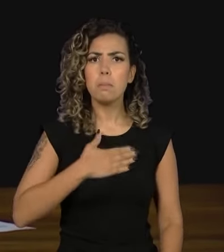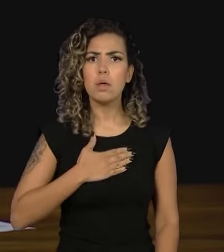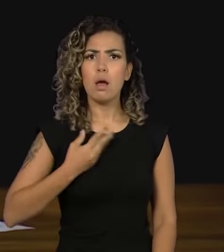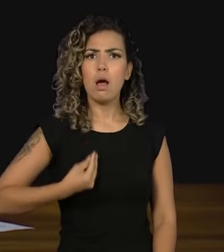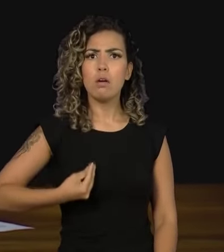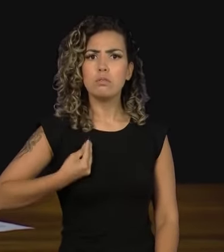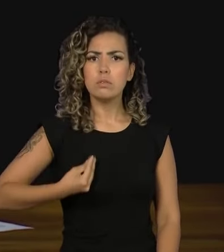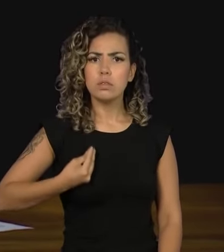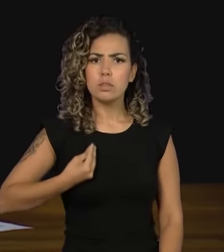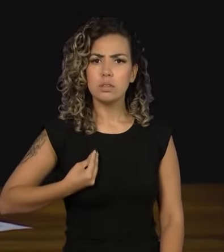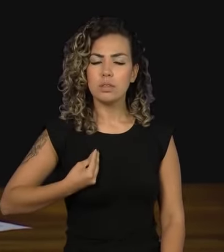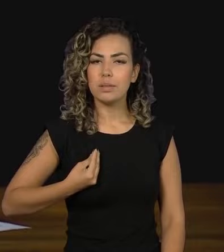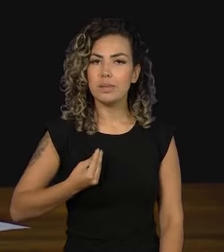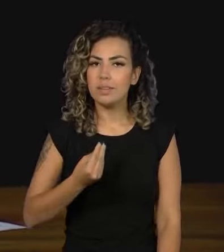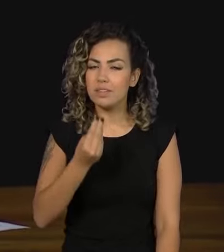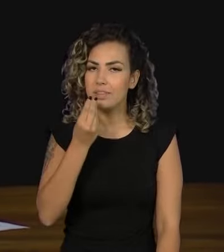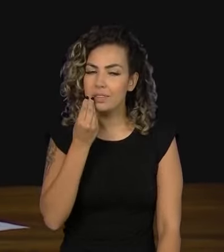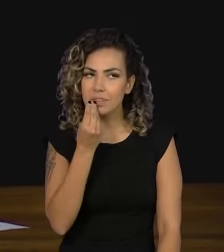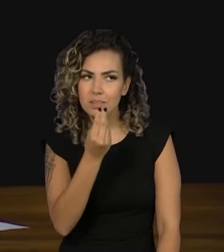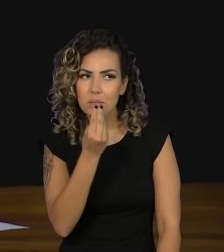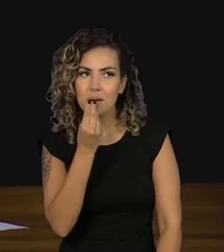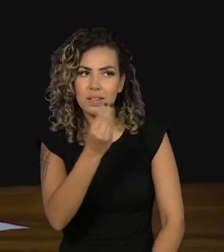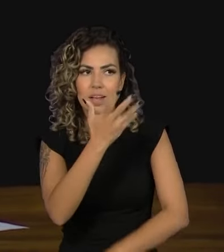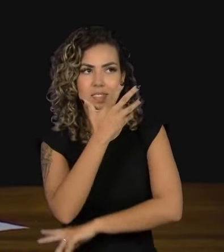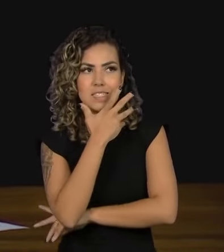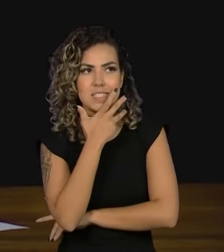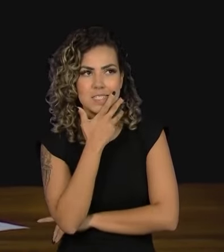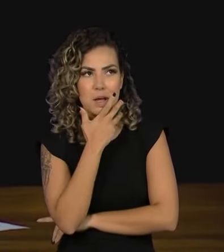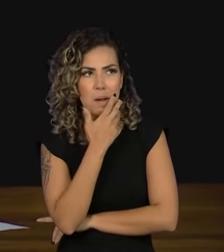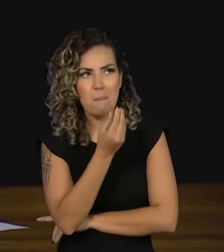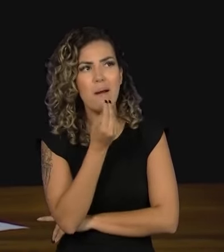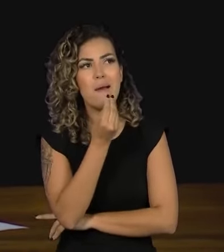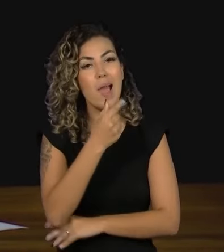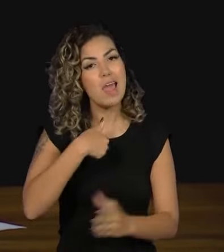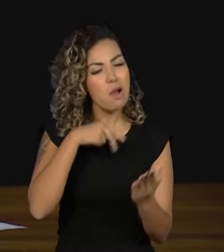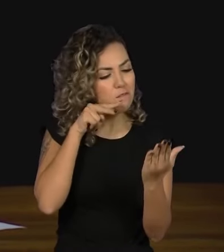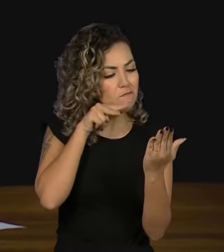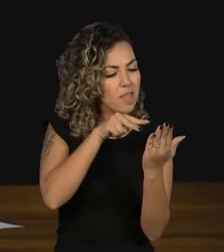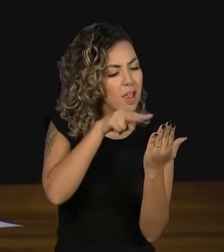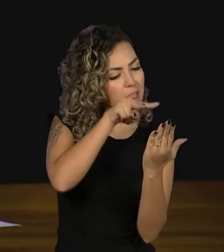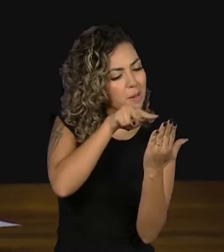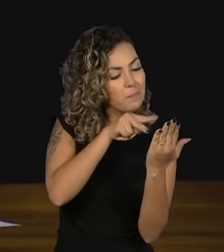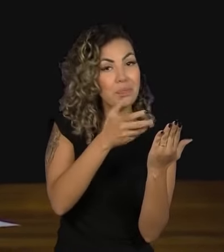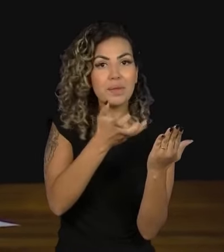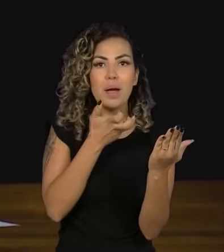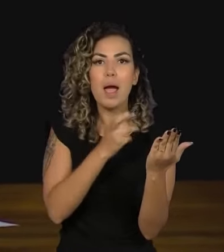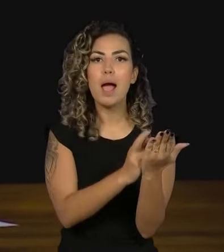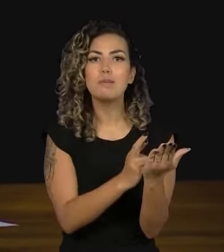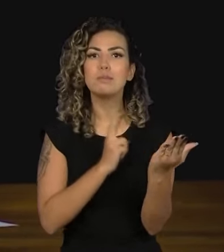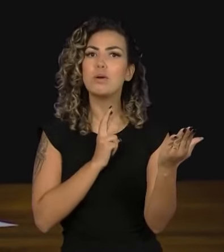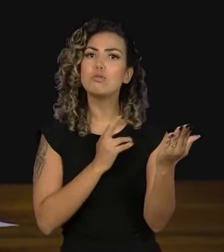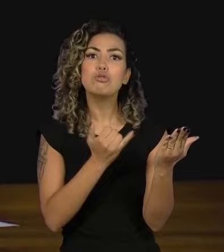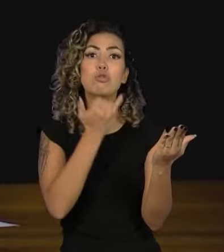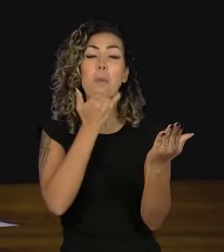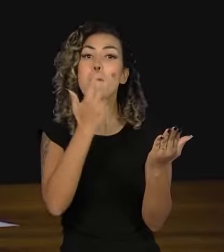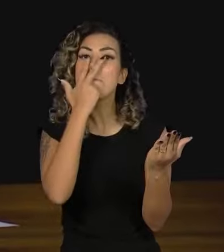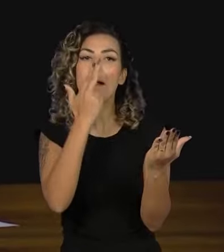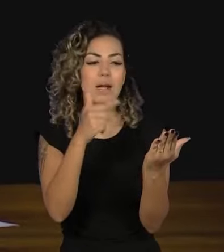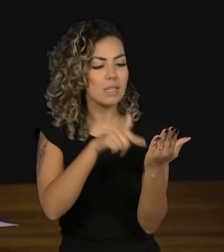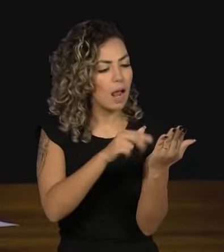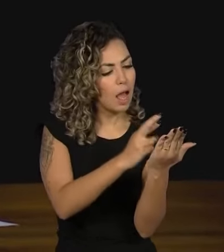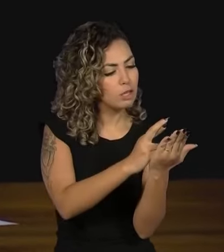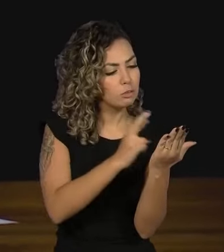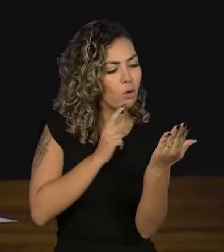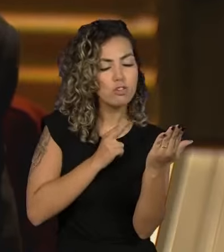crueldade hein clov de bos filho eu fui aqui atrás de respostas e o livro parece que me respondeu assim te